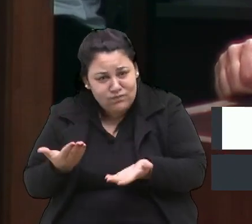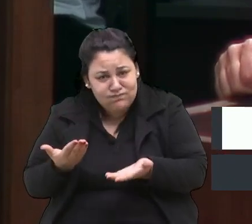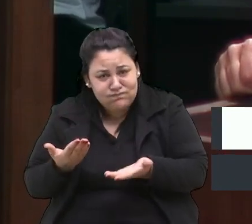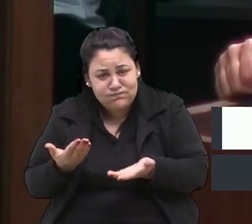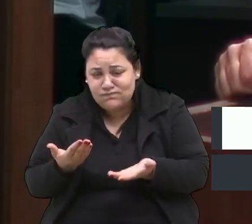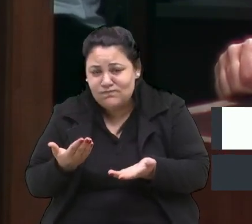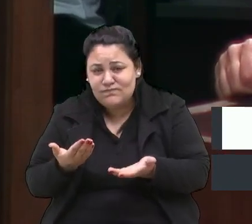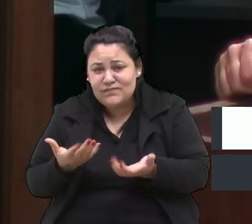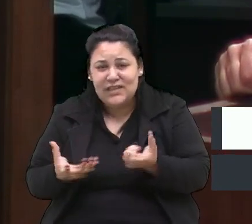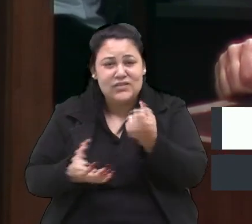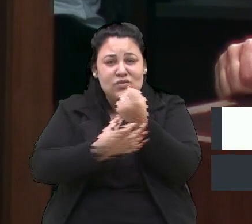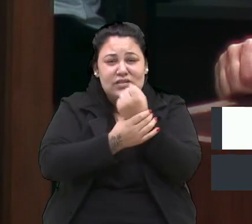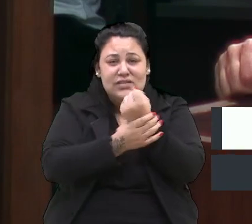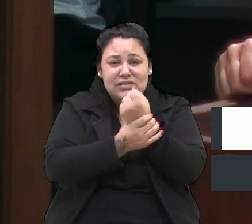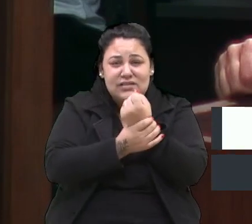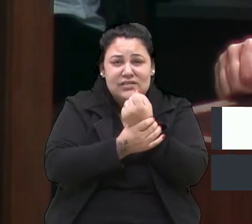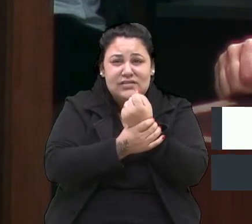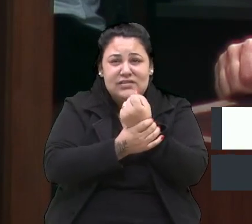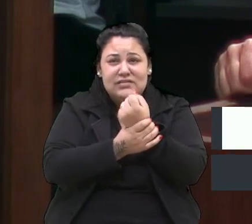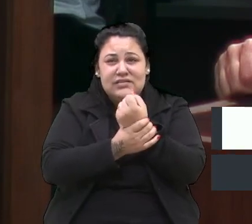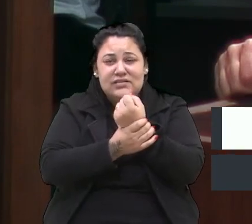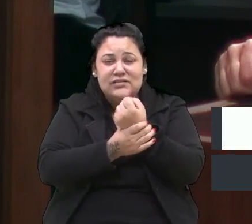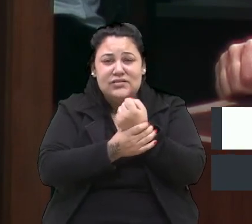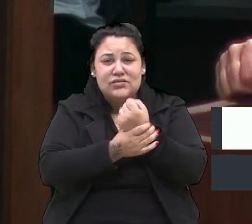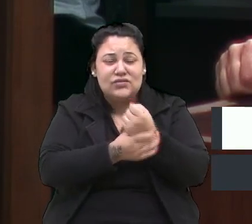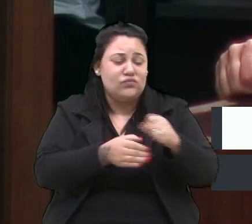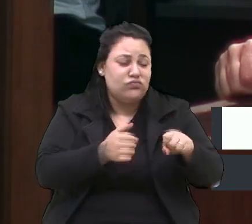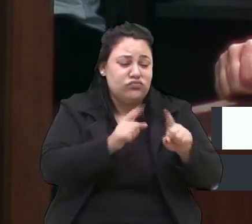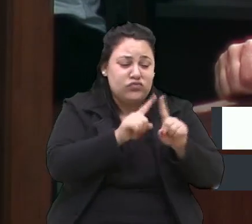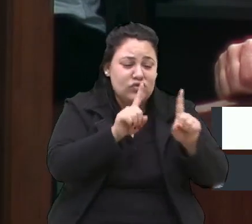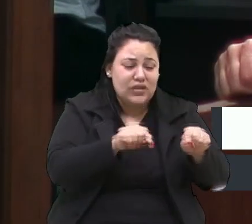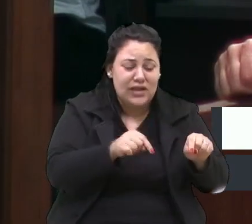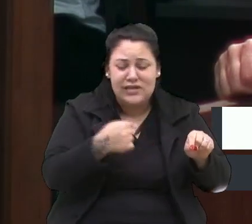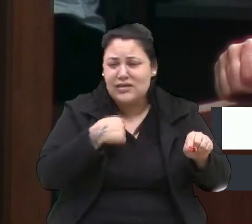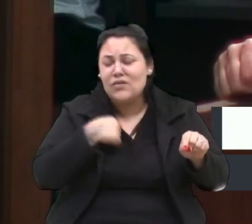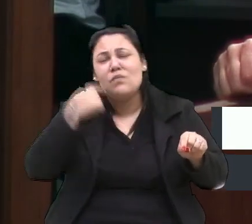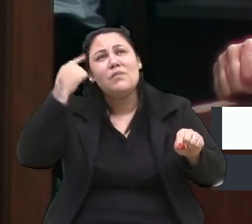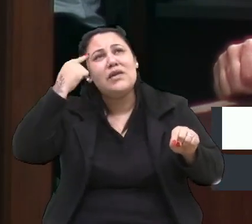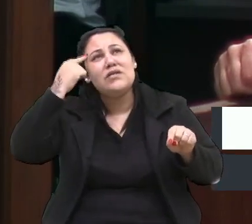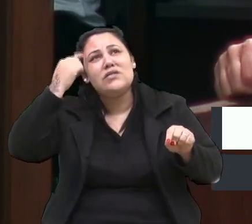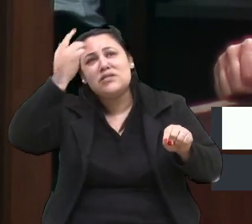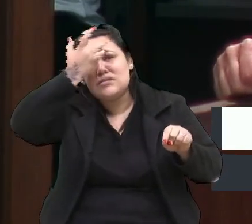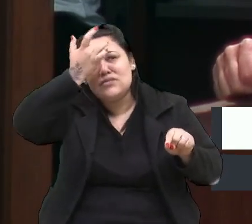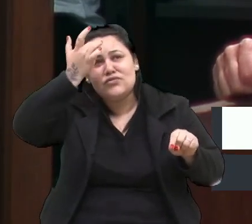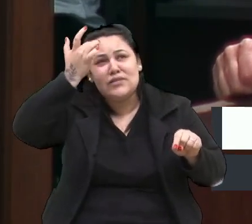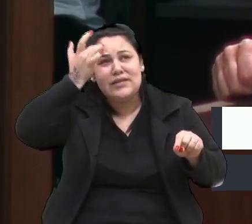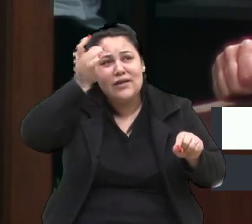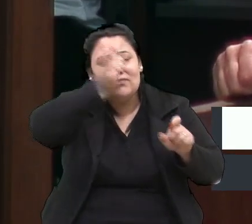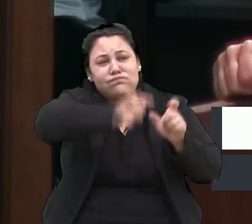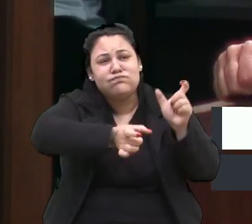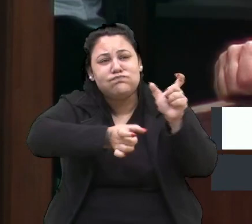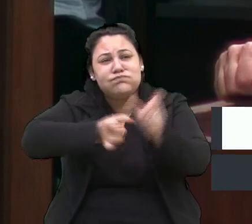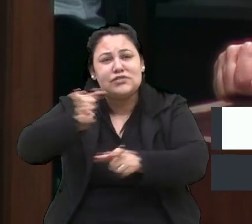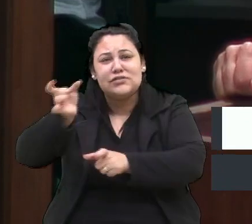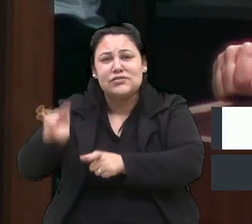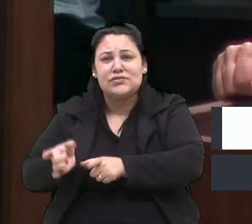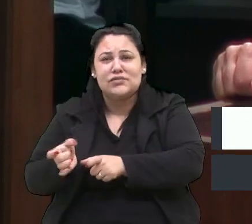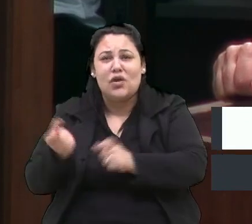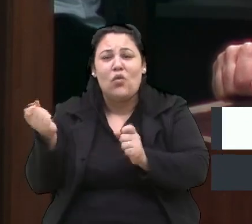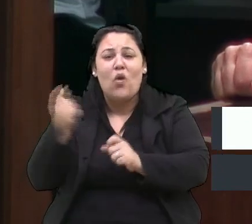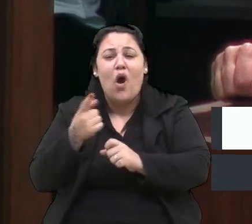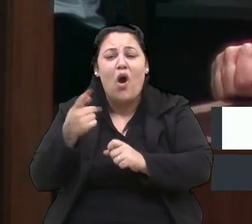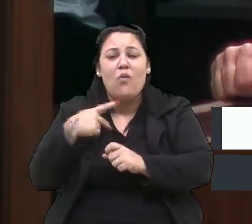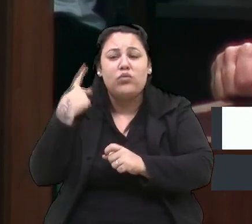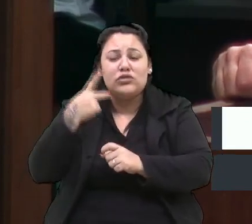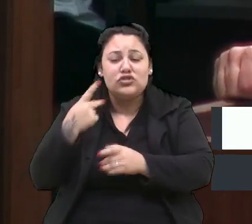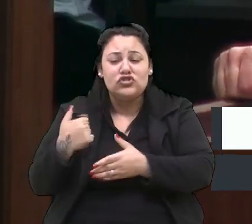segurança desses praças. Fico pensando na saúde mental. Qual a política de apoio para